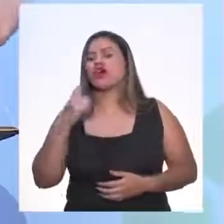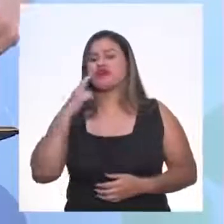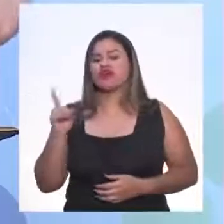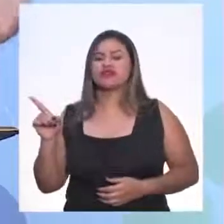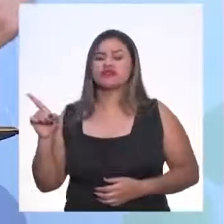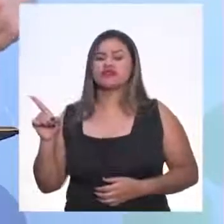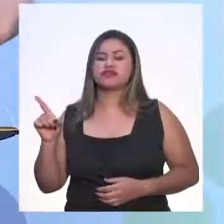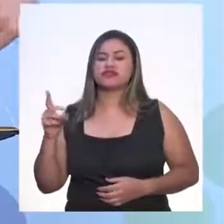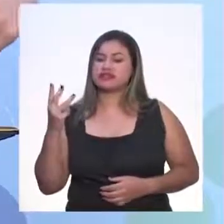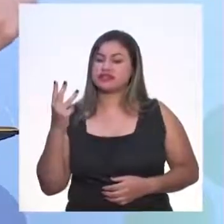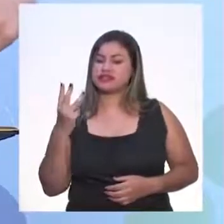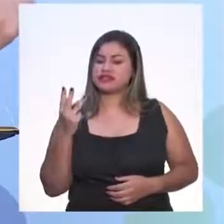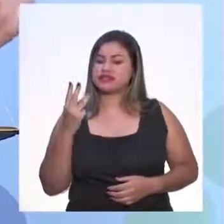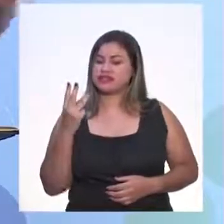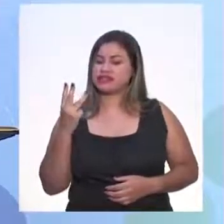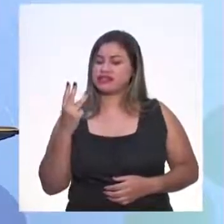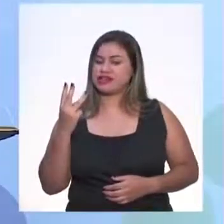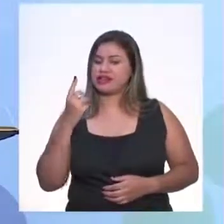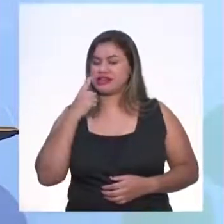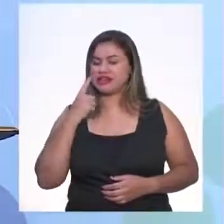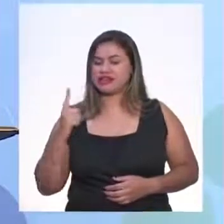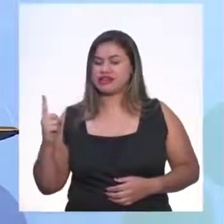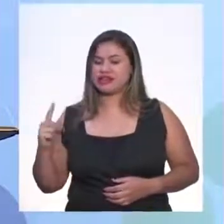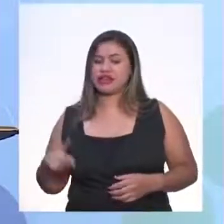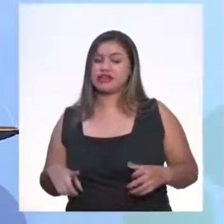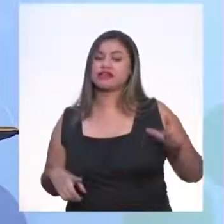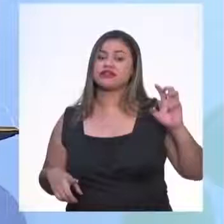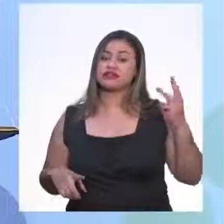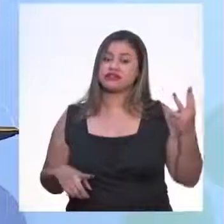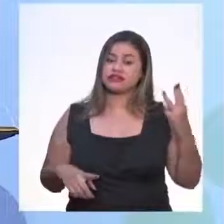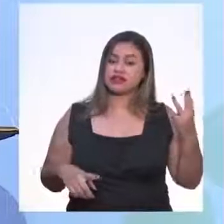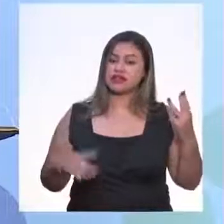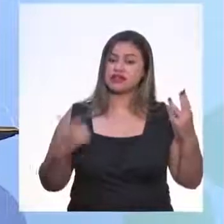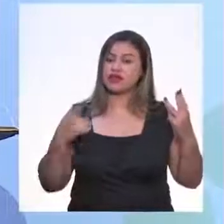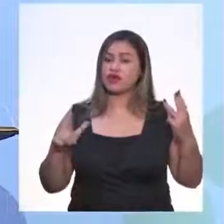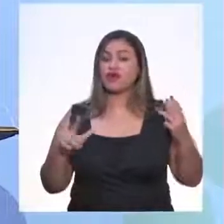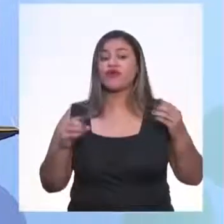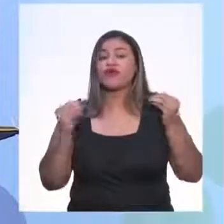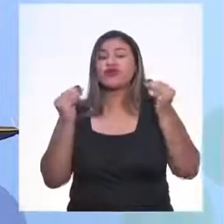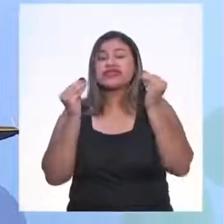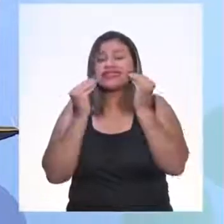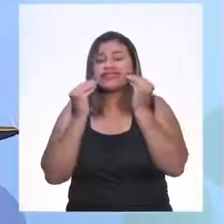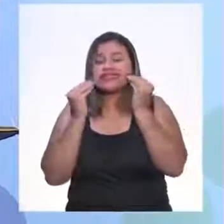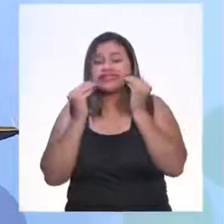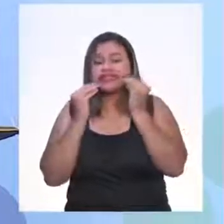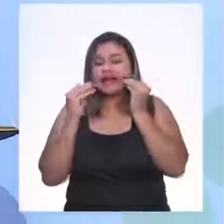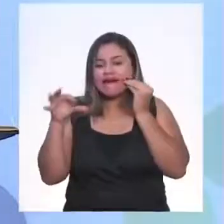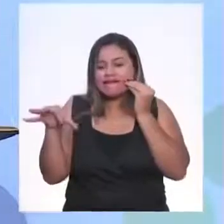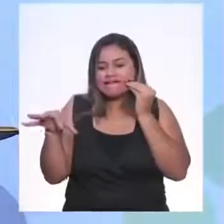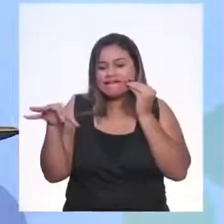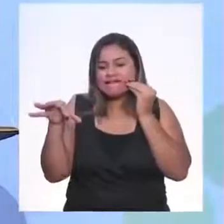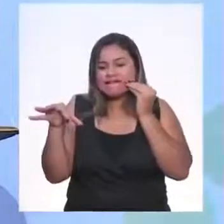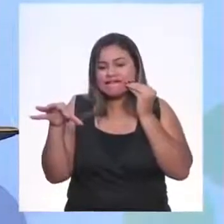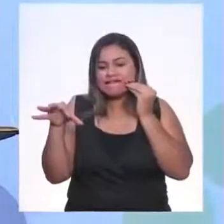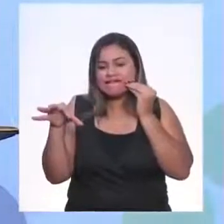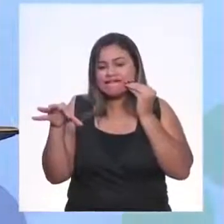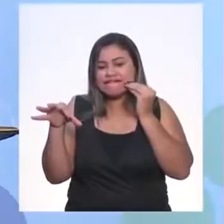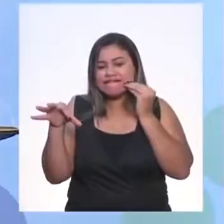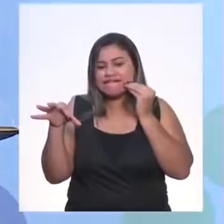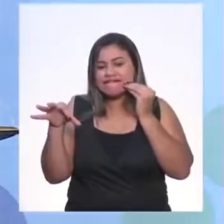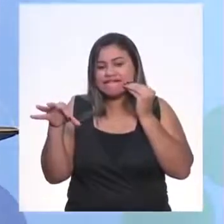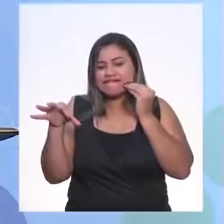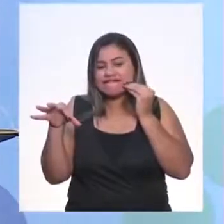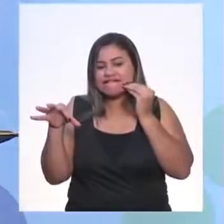aqui. Tá vendo? Eu tenho 3 desse lado. E eu tenho 3 do outro lado. Eu vou tentar tirar um de cada vez. Então, ó, eu